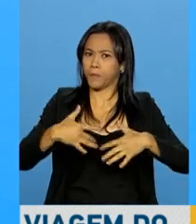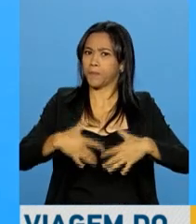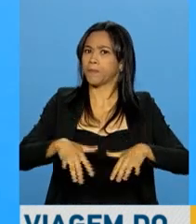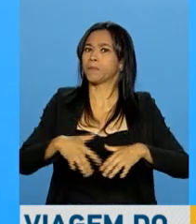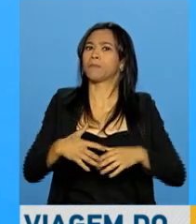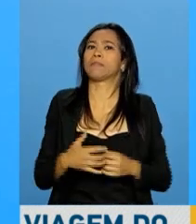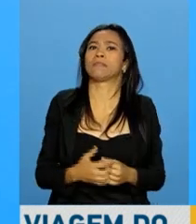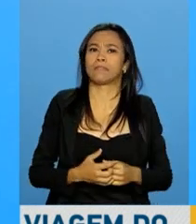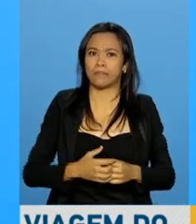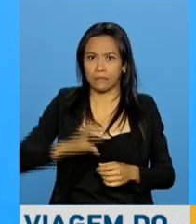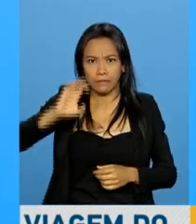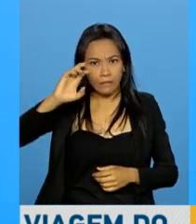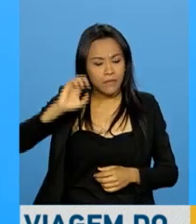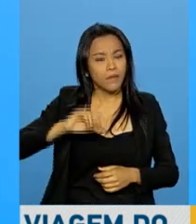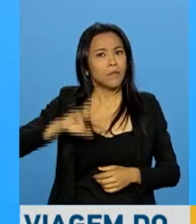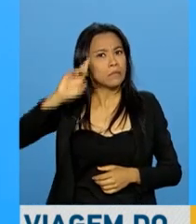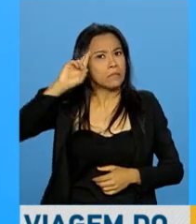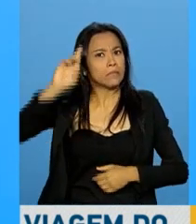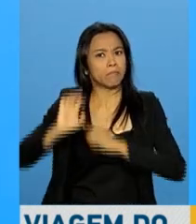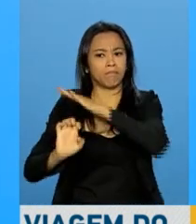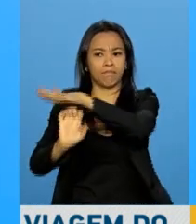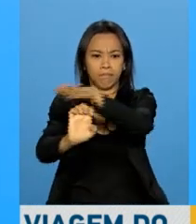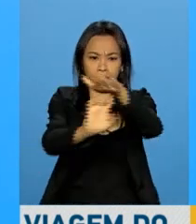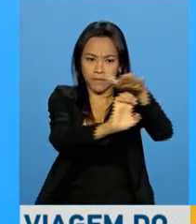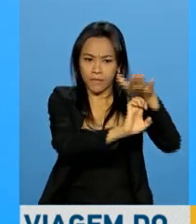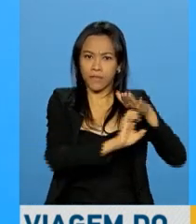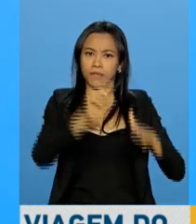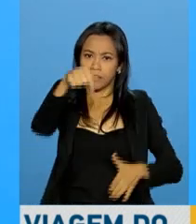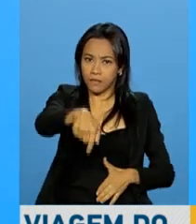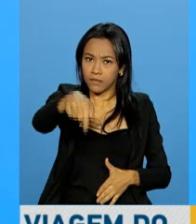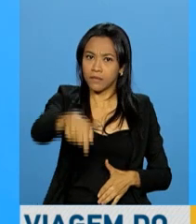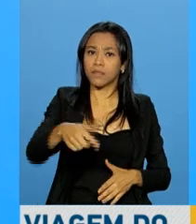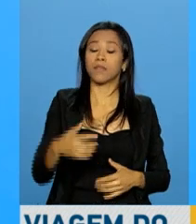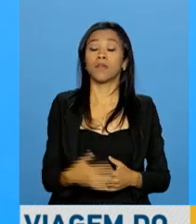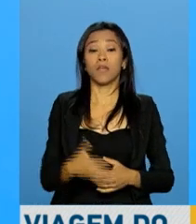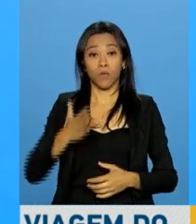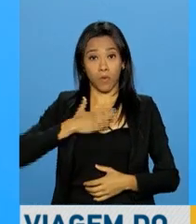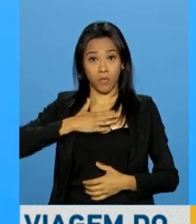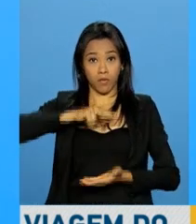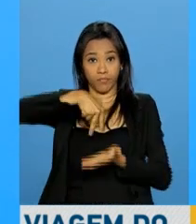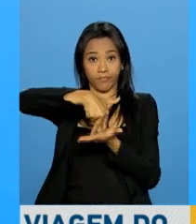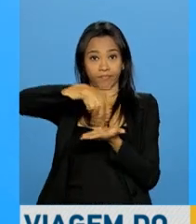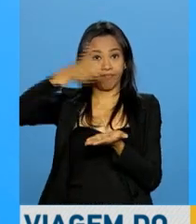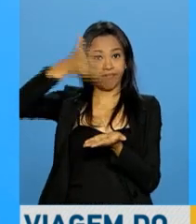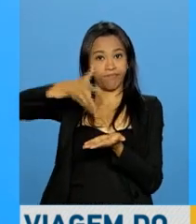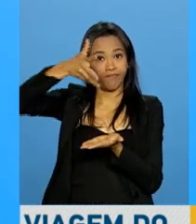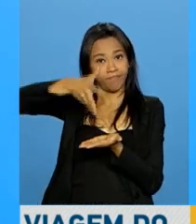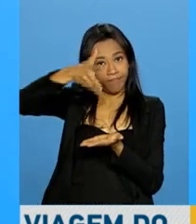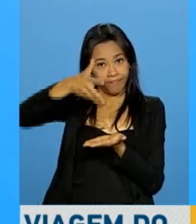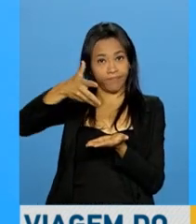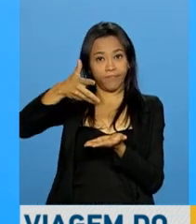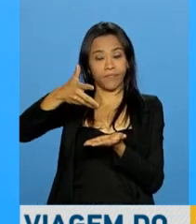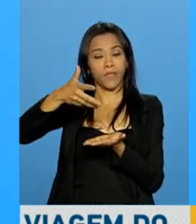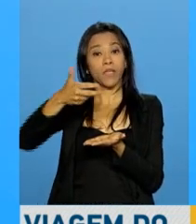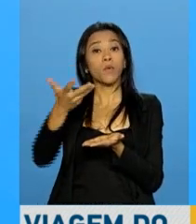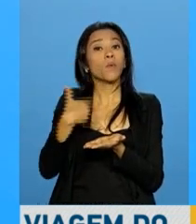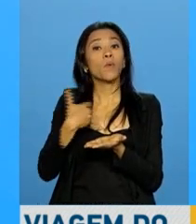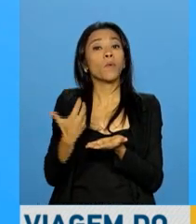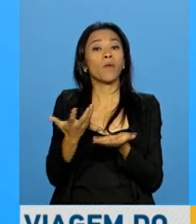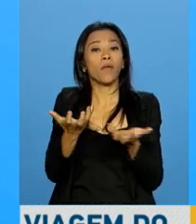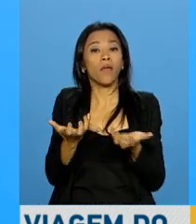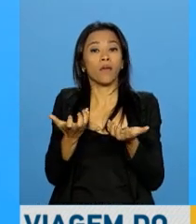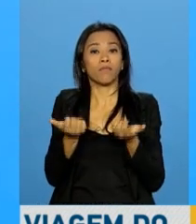de grandes empresários e, com a nossa fala, o que quero